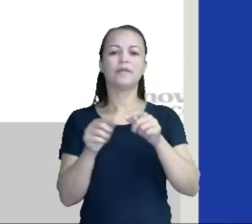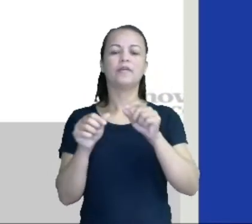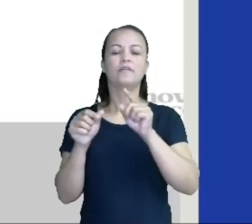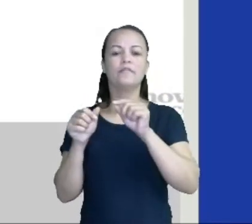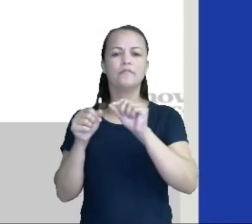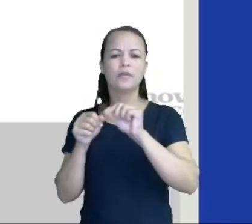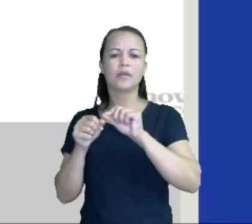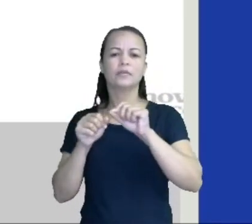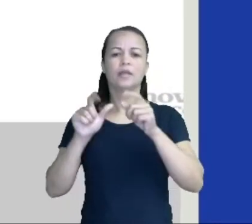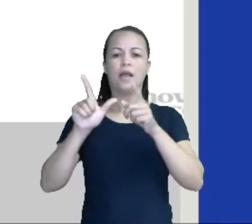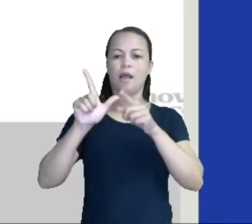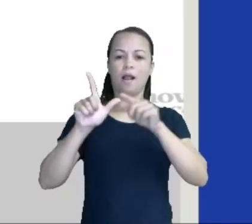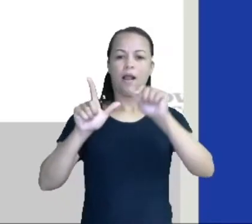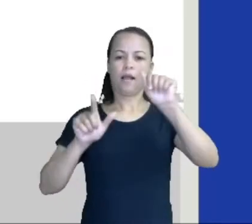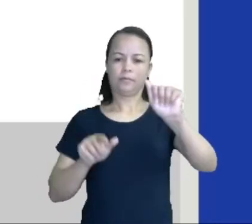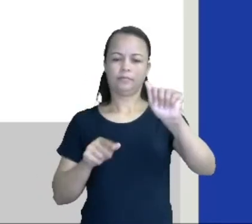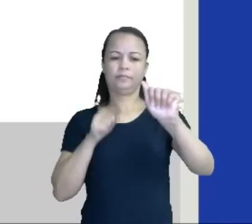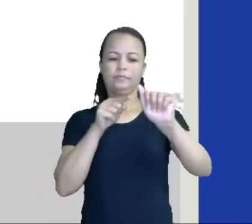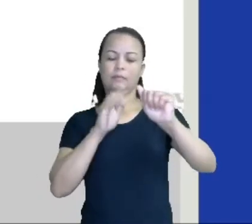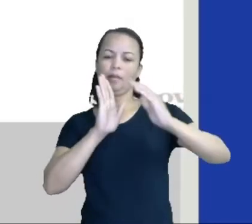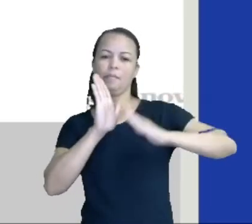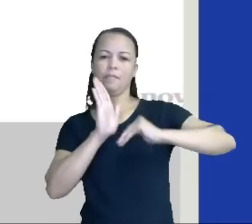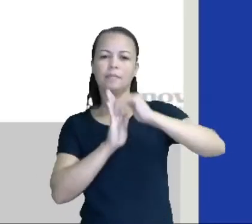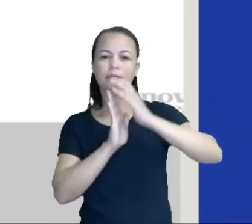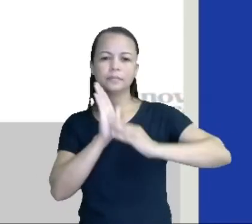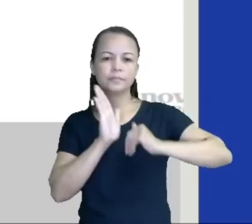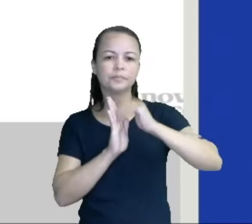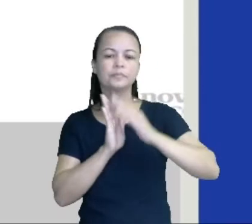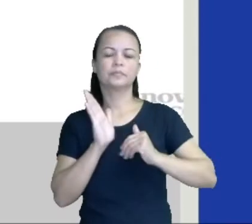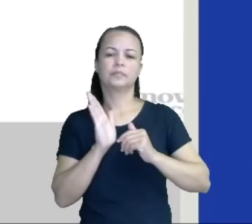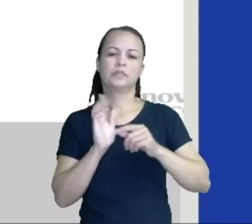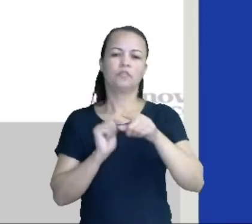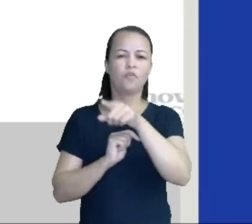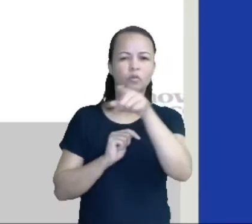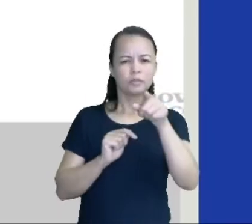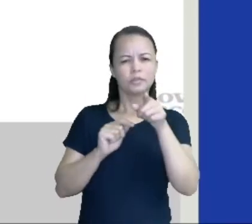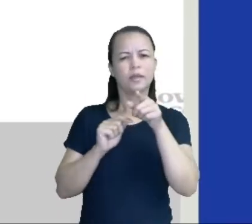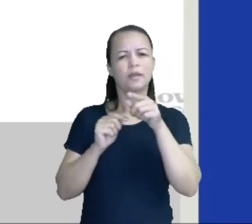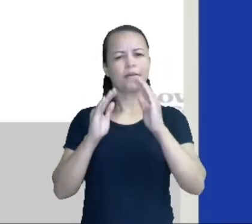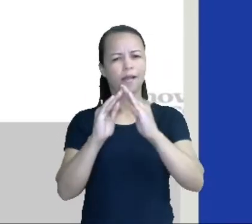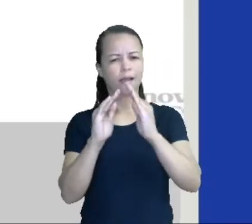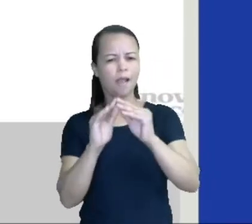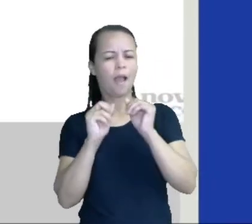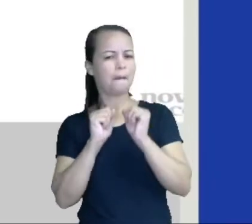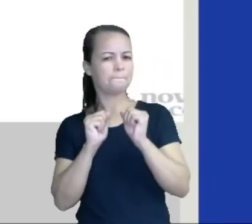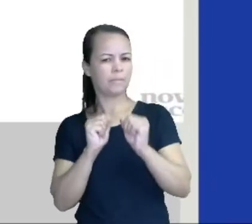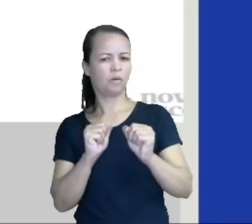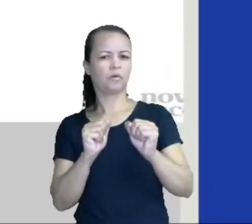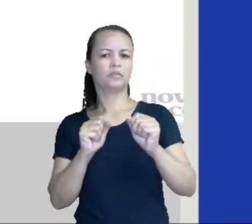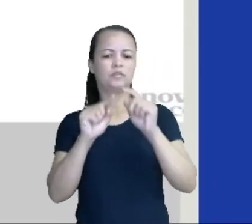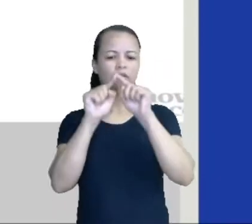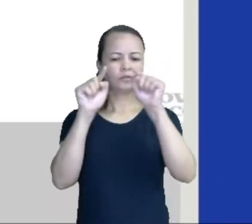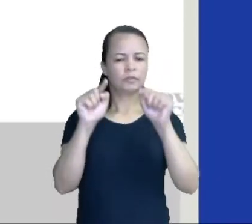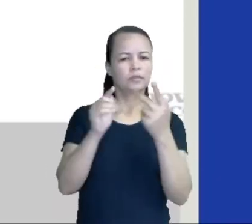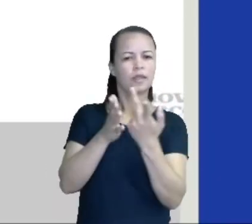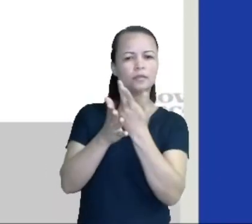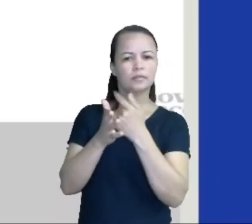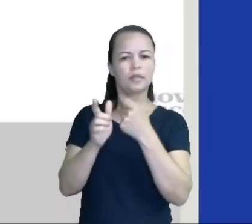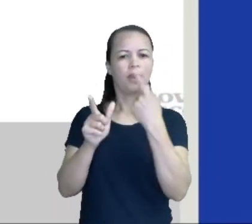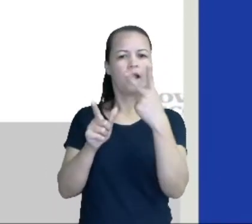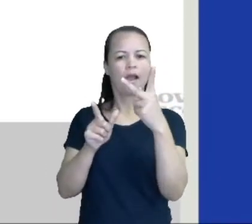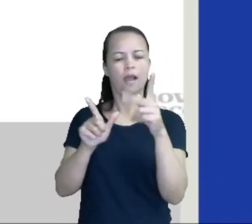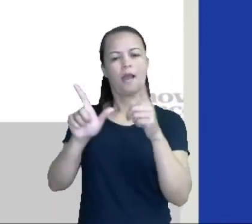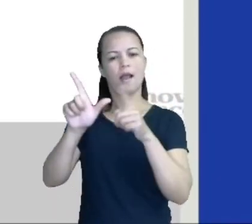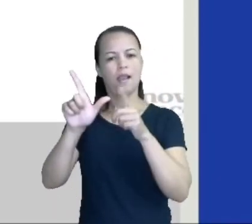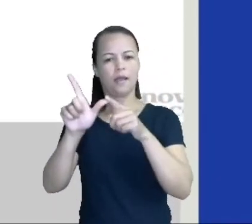E pintou. Você em casa, você pode fazer com a letrinha do seu nome. Aí você pode comparar se